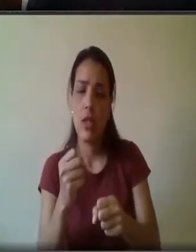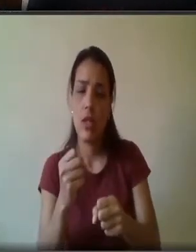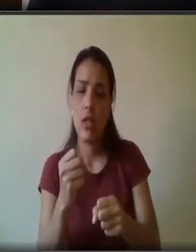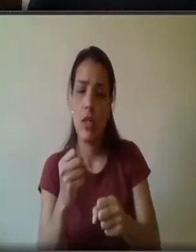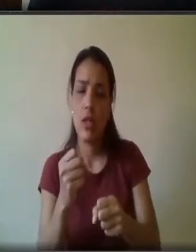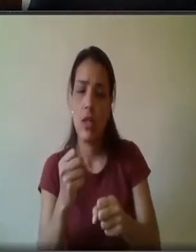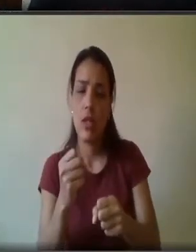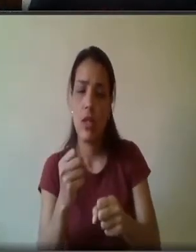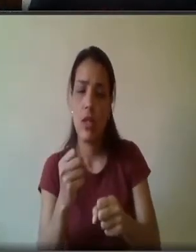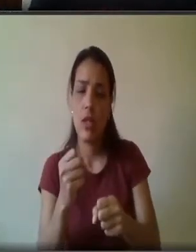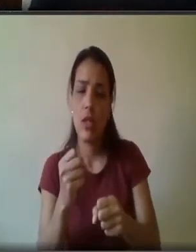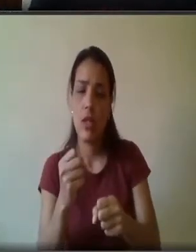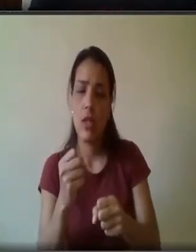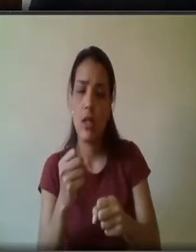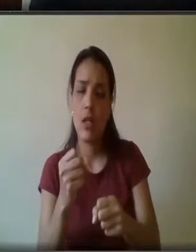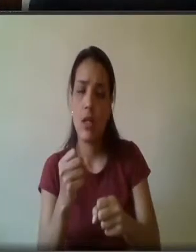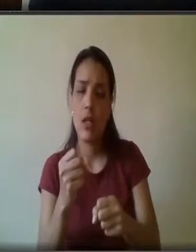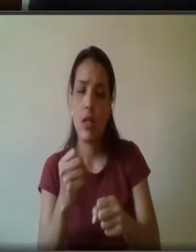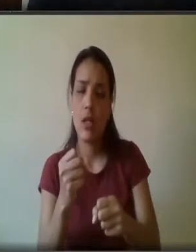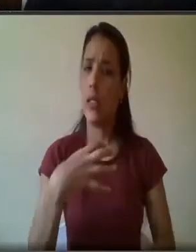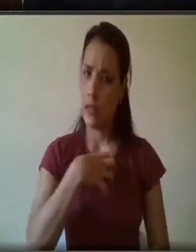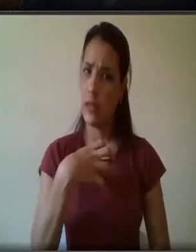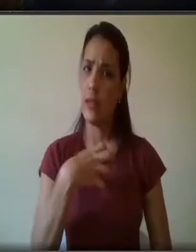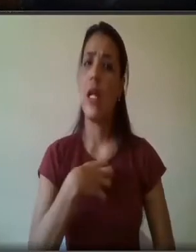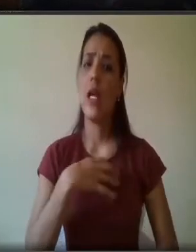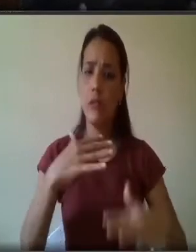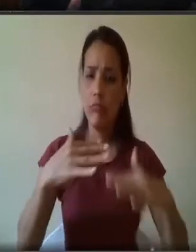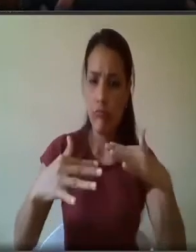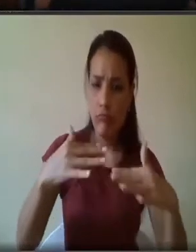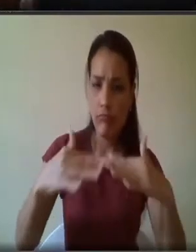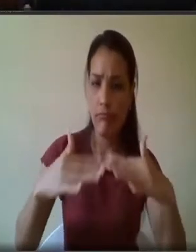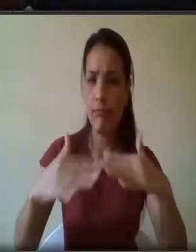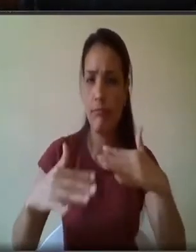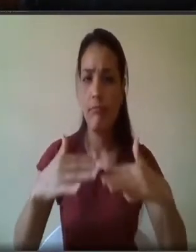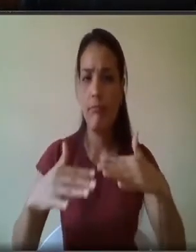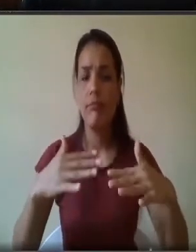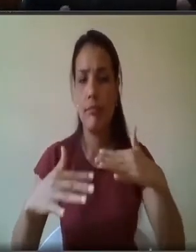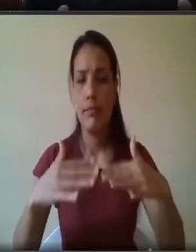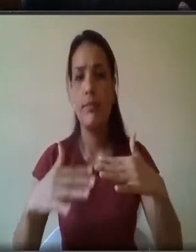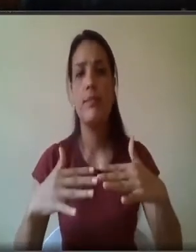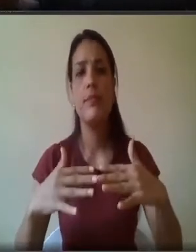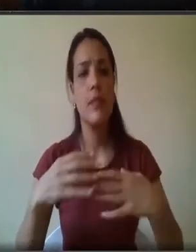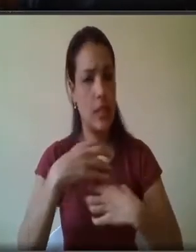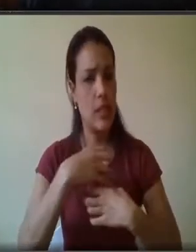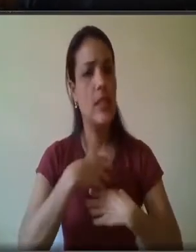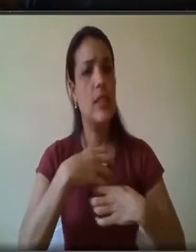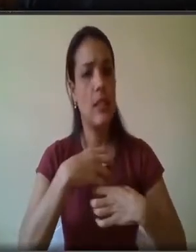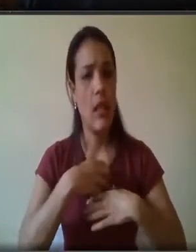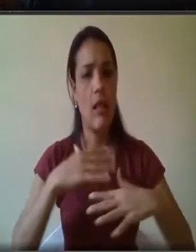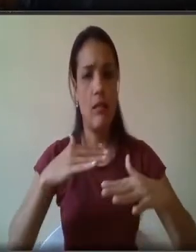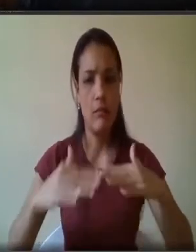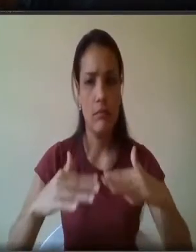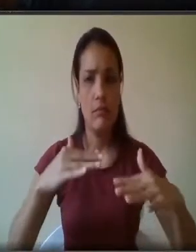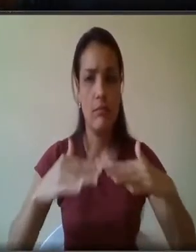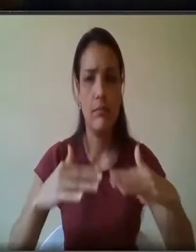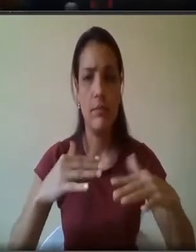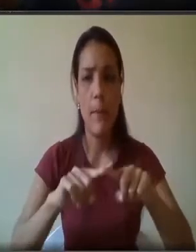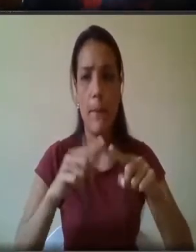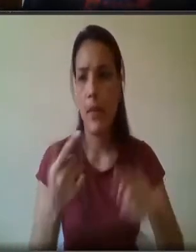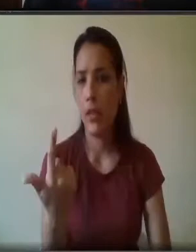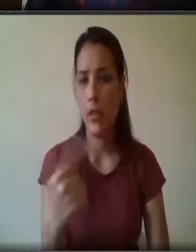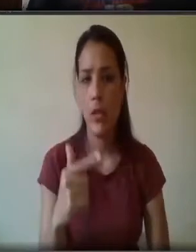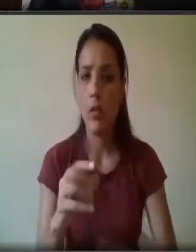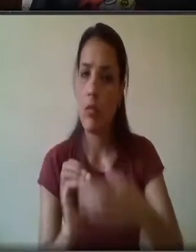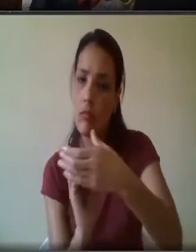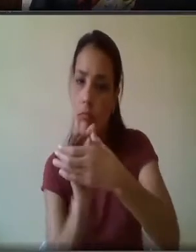sente os reflexos dos tremores. Então, nós temos os tremores, mas nós não temos os vulcões.